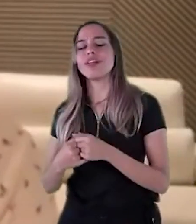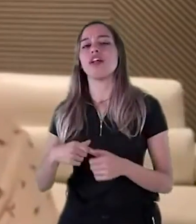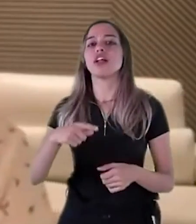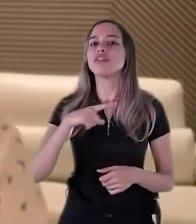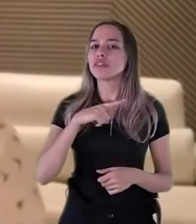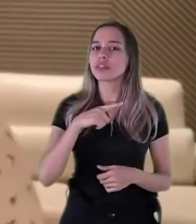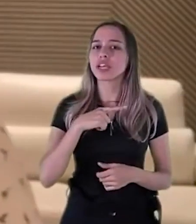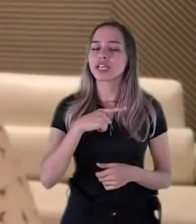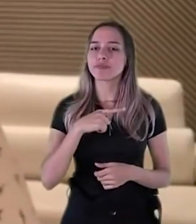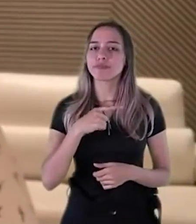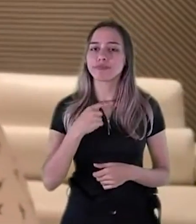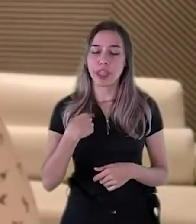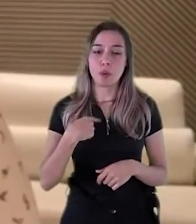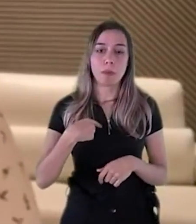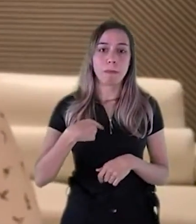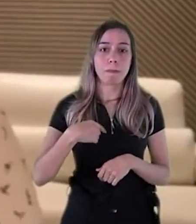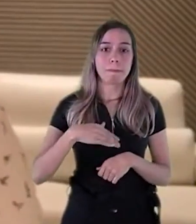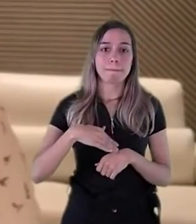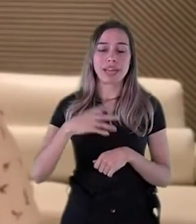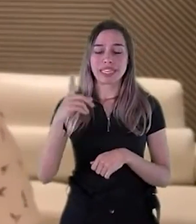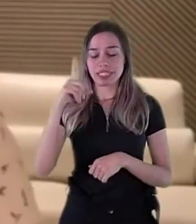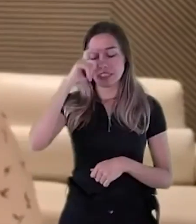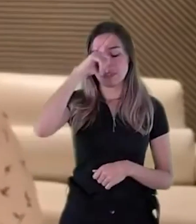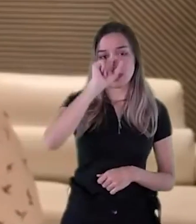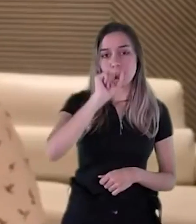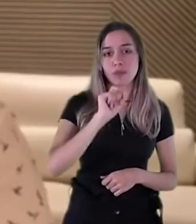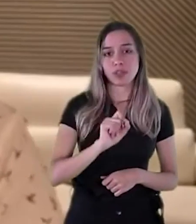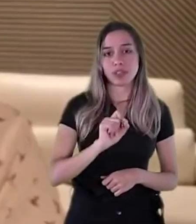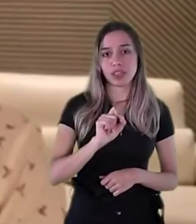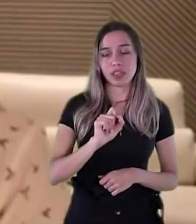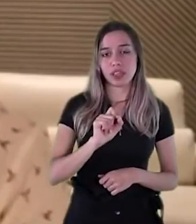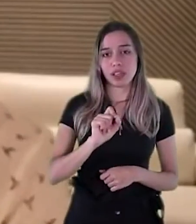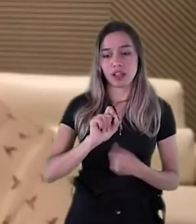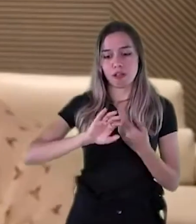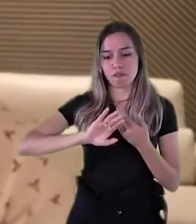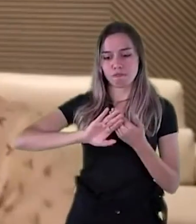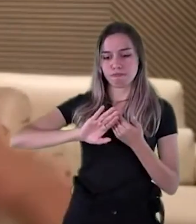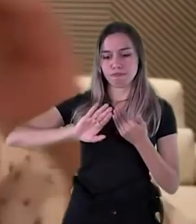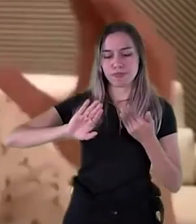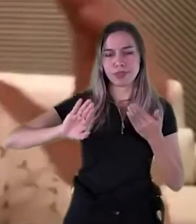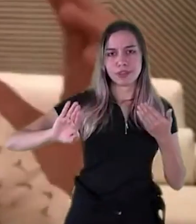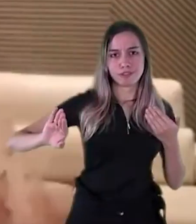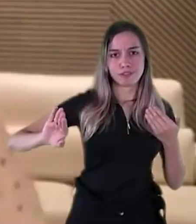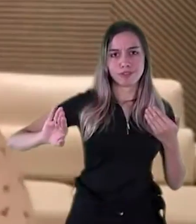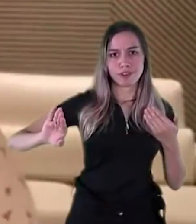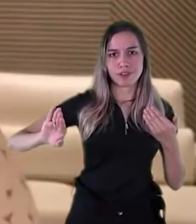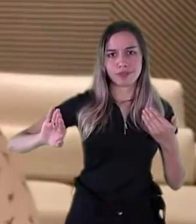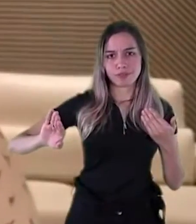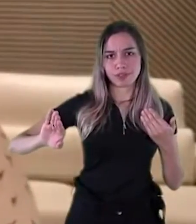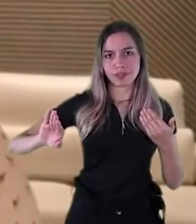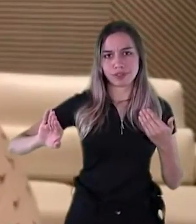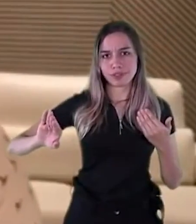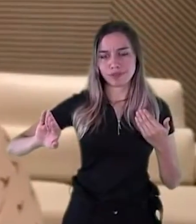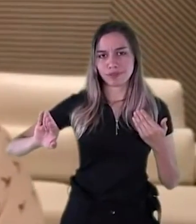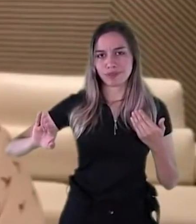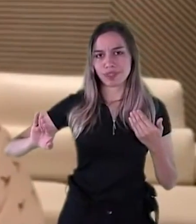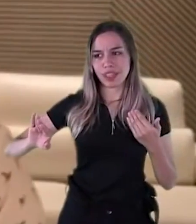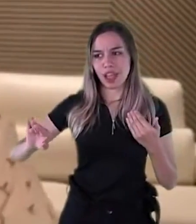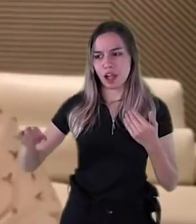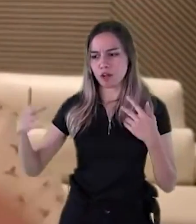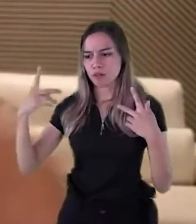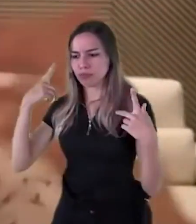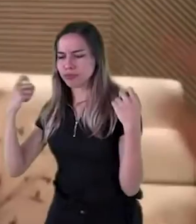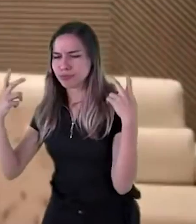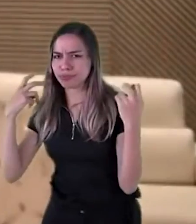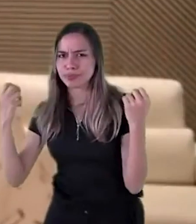como escritor, é fechar um pouco dessas inúmeras